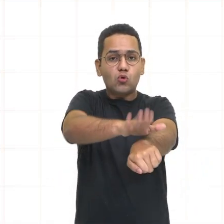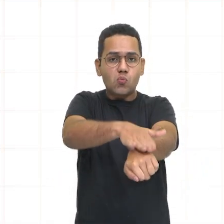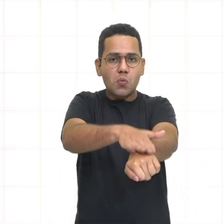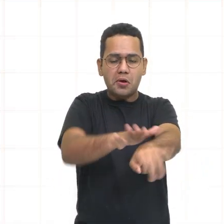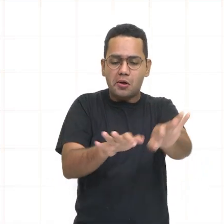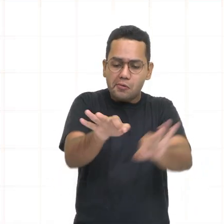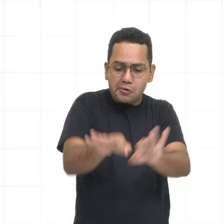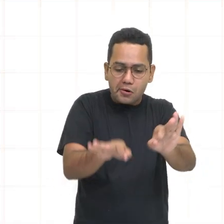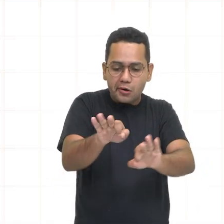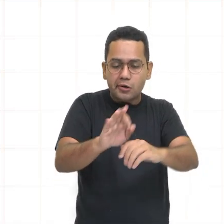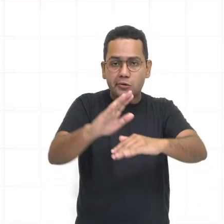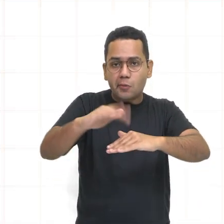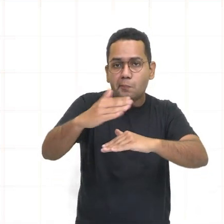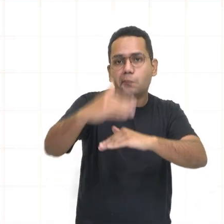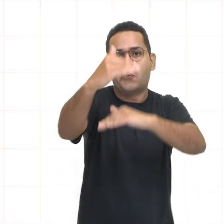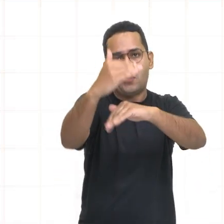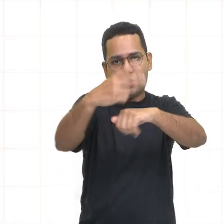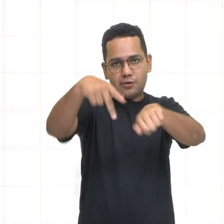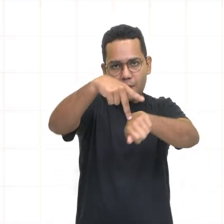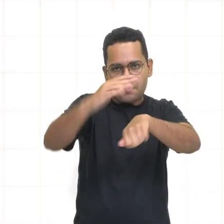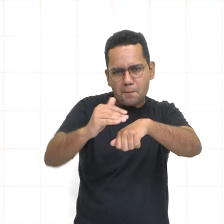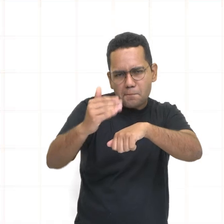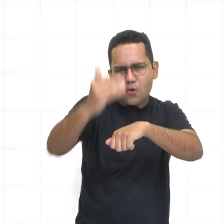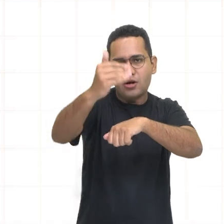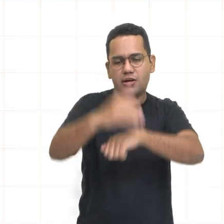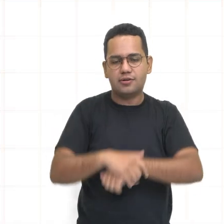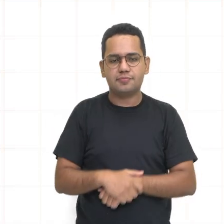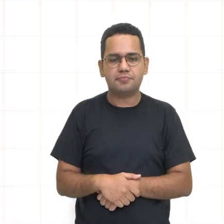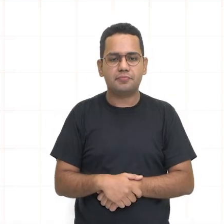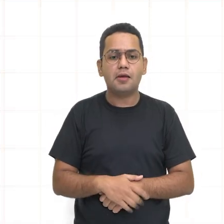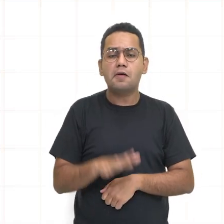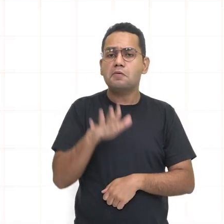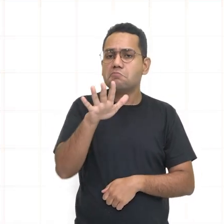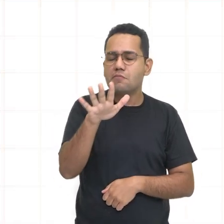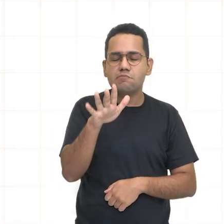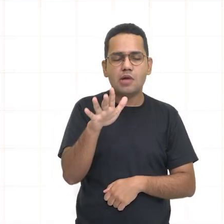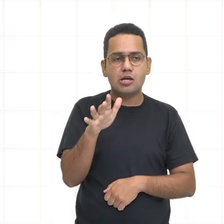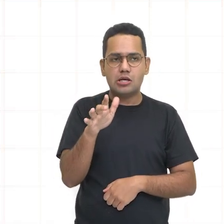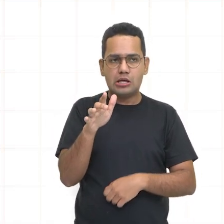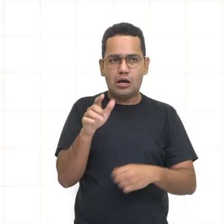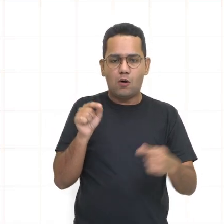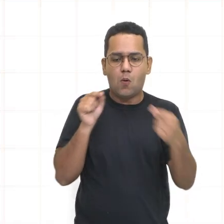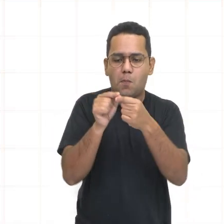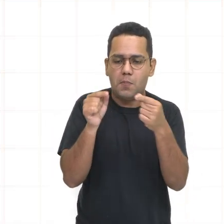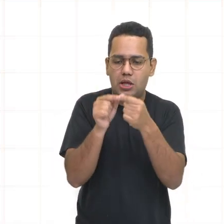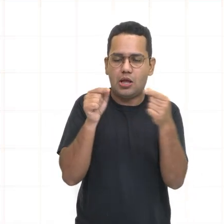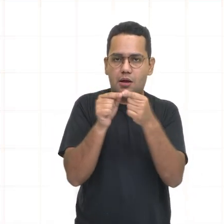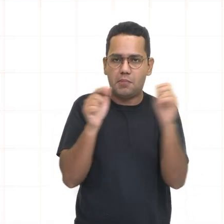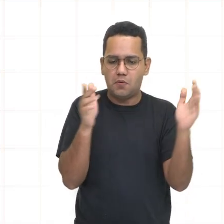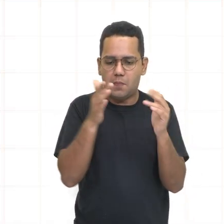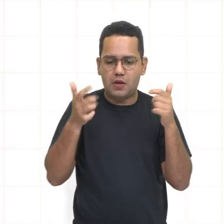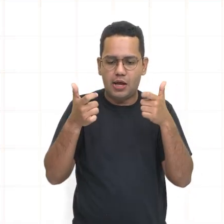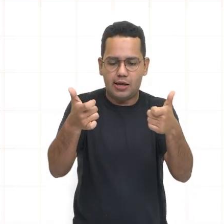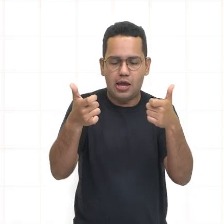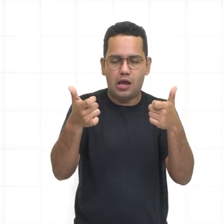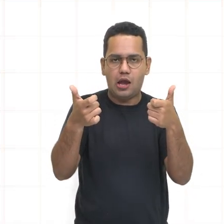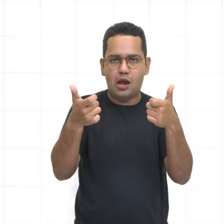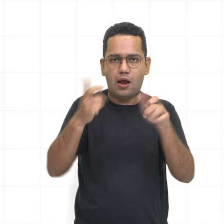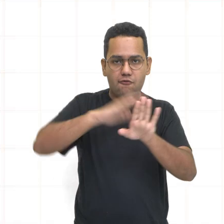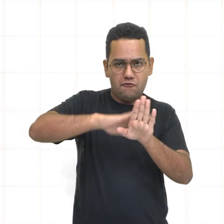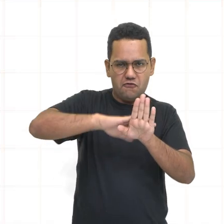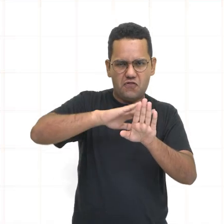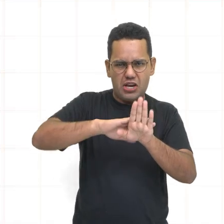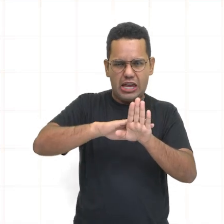para sua independência e ao movimento de não alinhamento nesse contexto da Guerra Fria, ok? Então agora